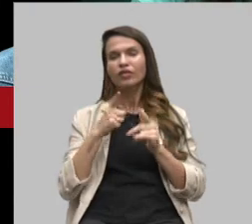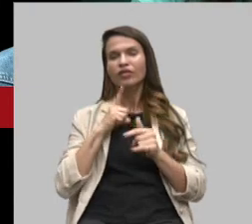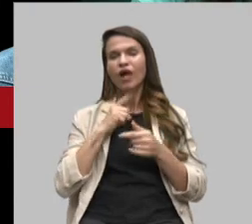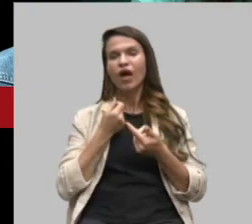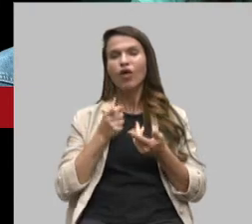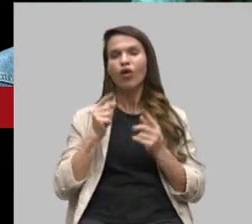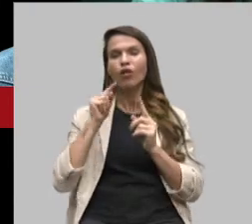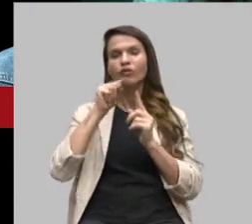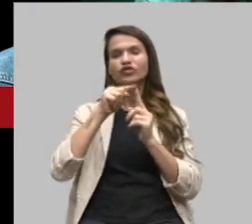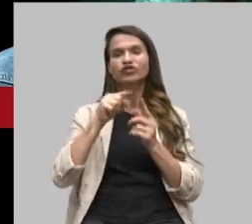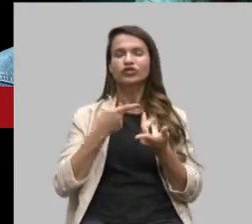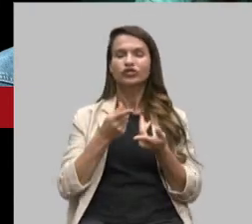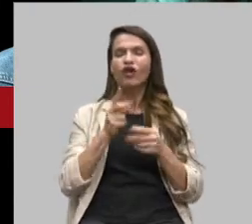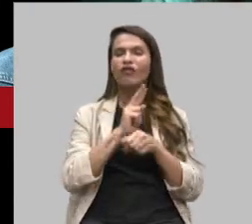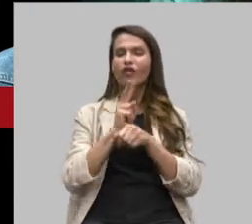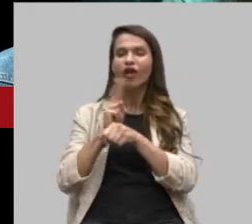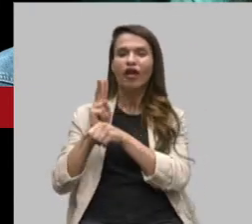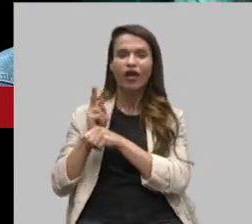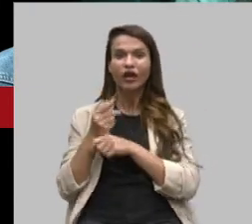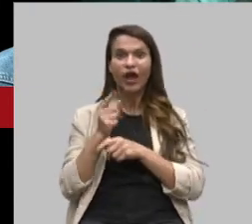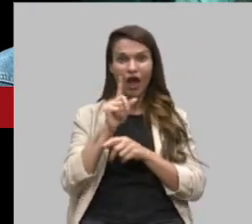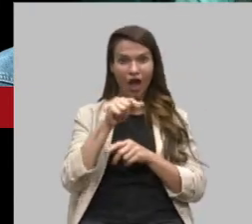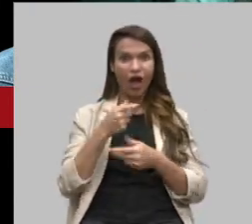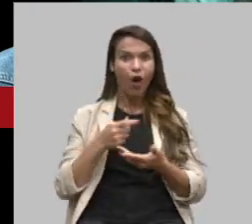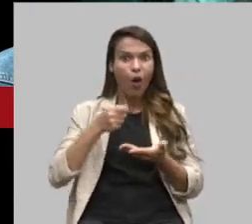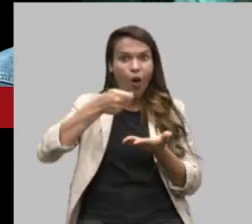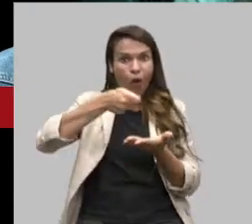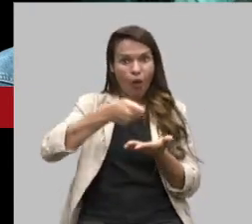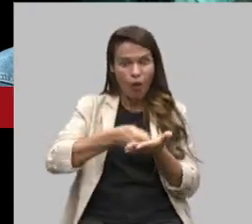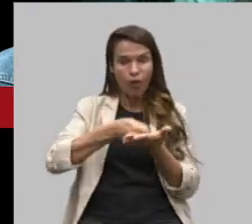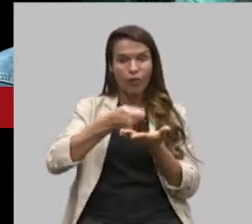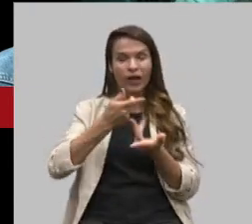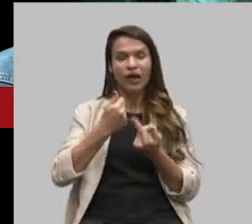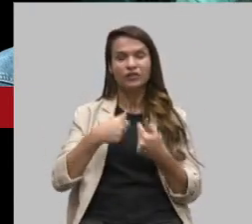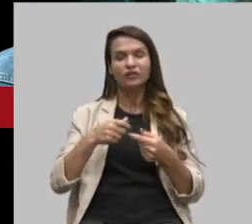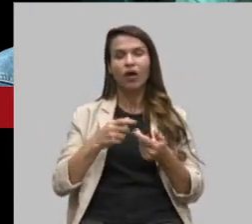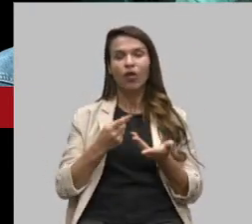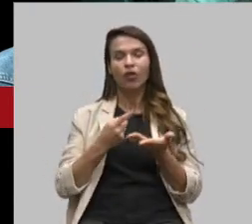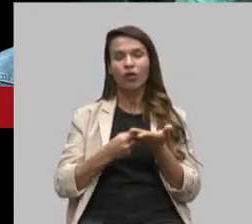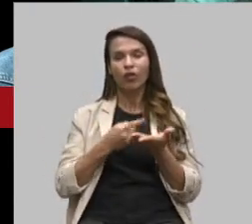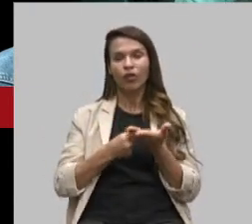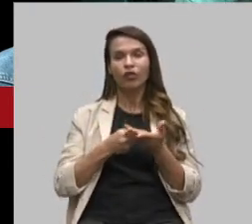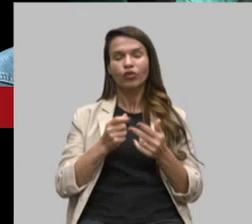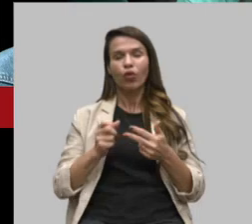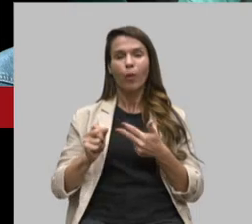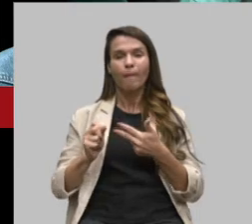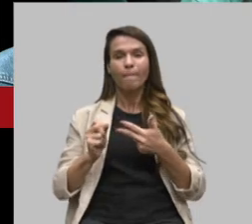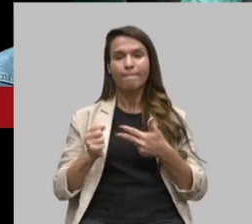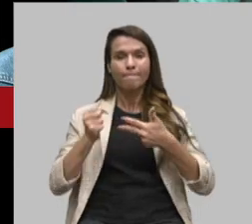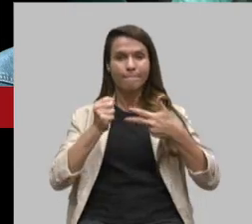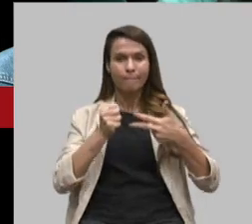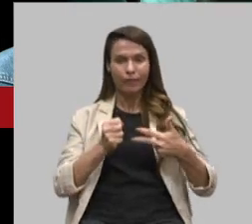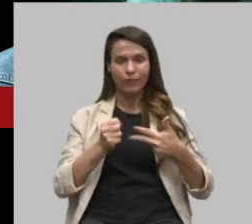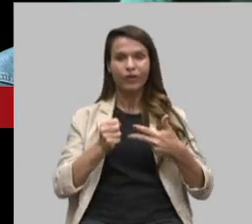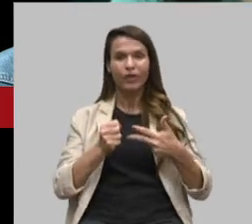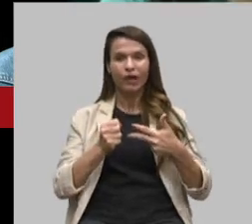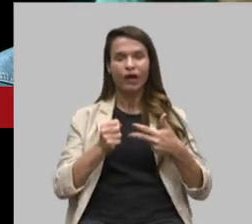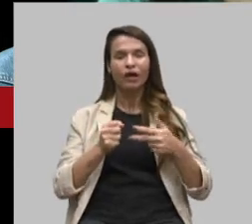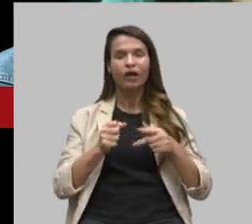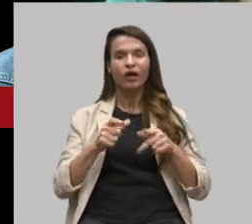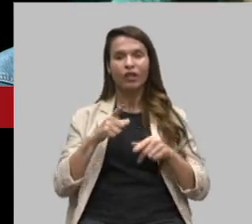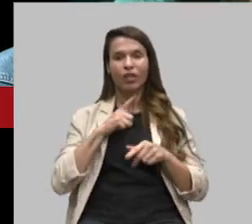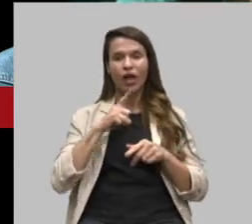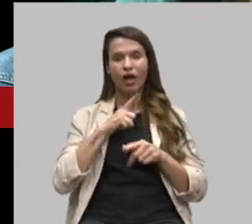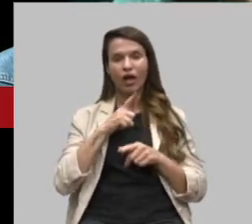é obrigação do Poder Legislativo isso é tá tirando a função do mesmo já prescrito na Constituição eh um